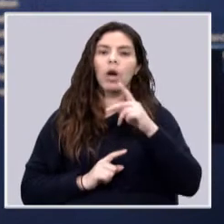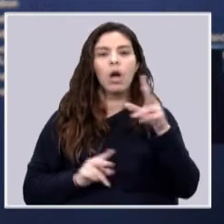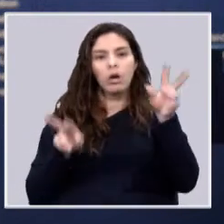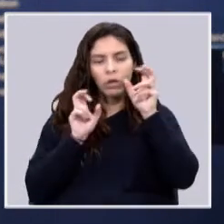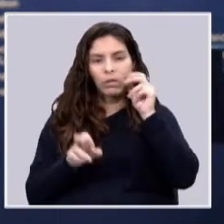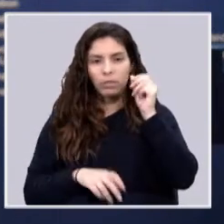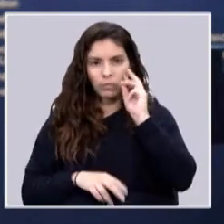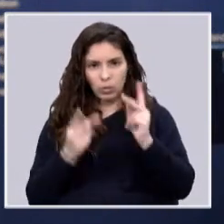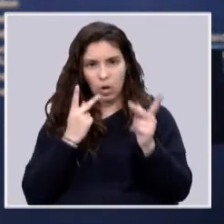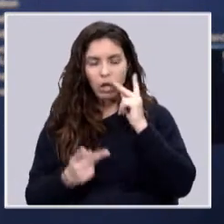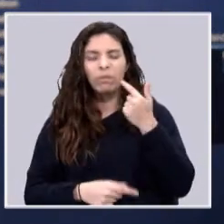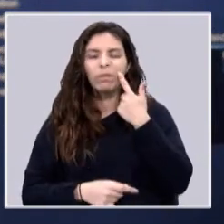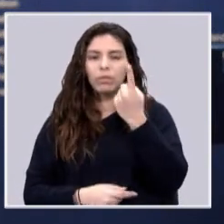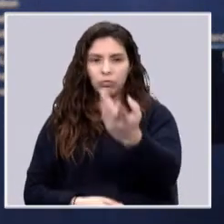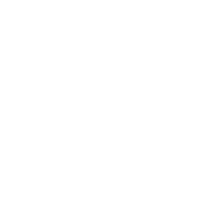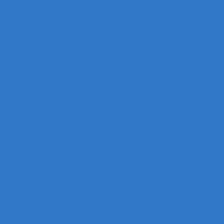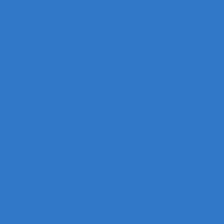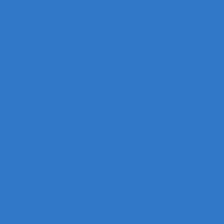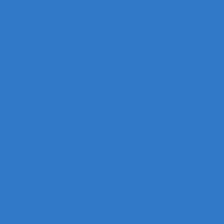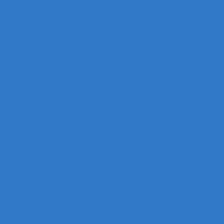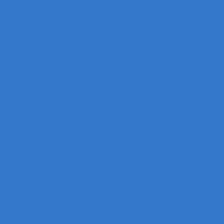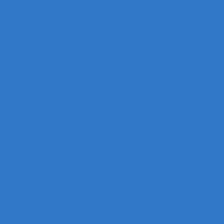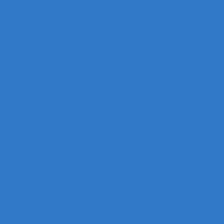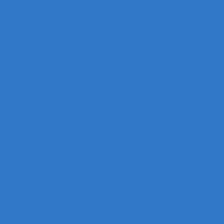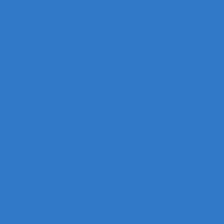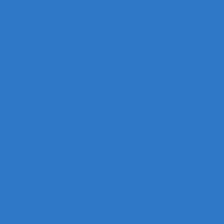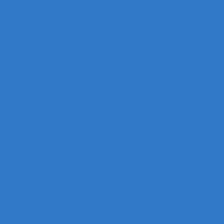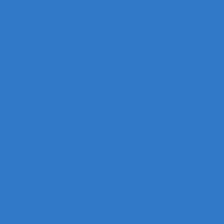em Audiovisual e Multimédia. Ora vê.